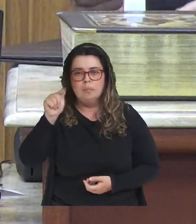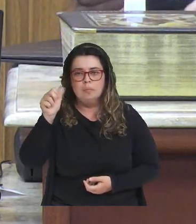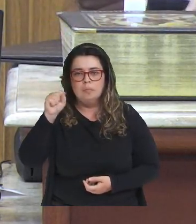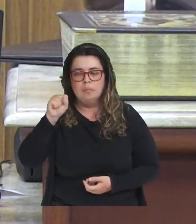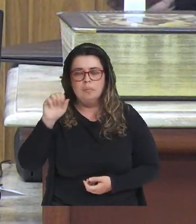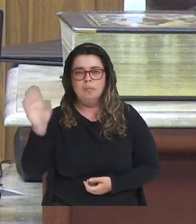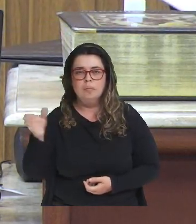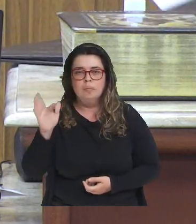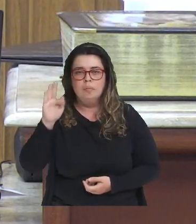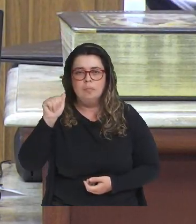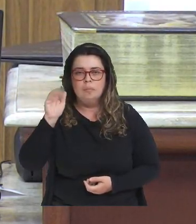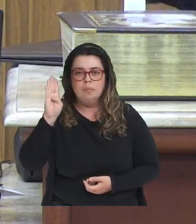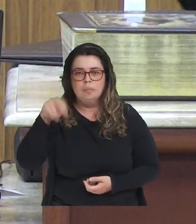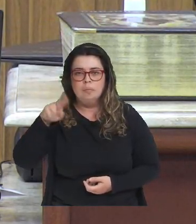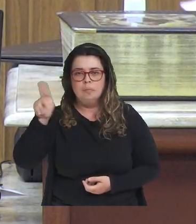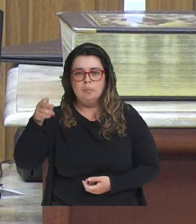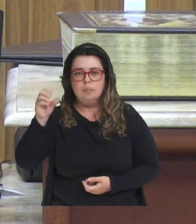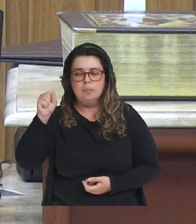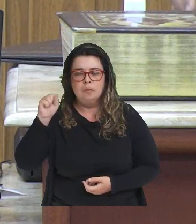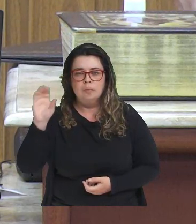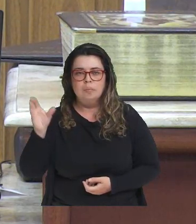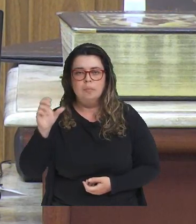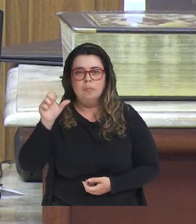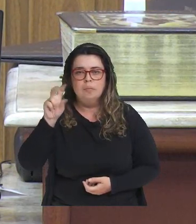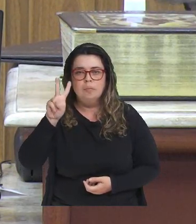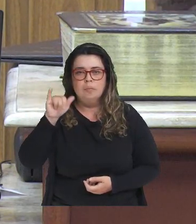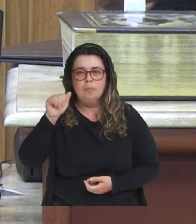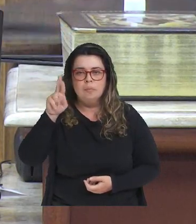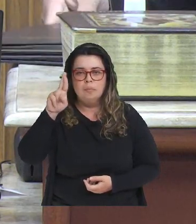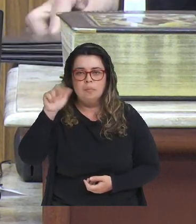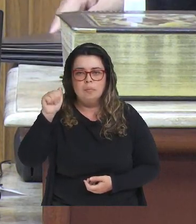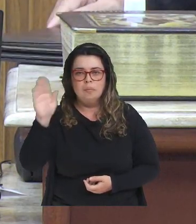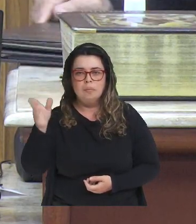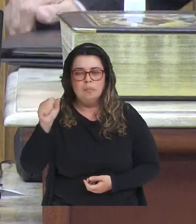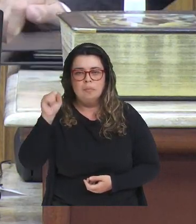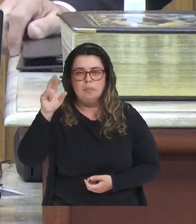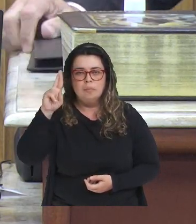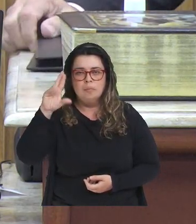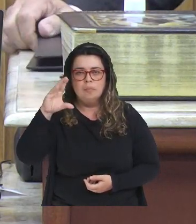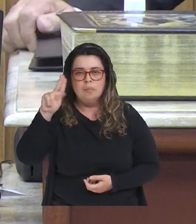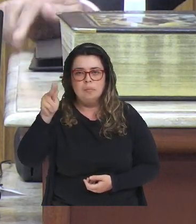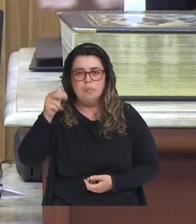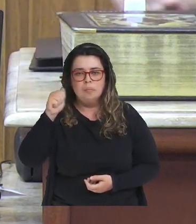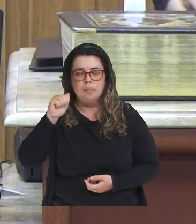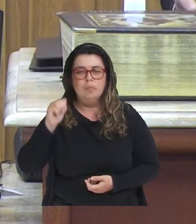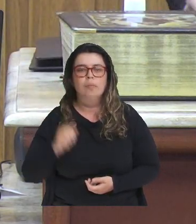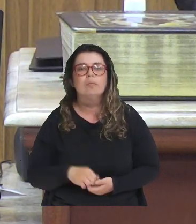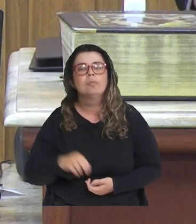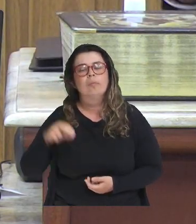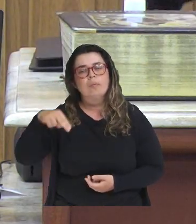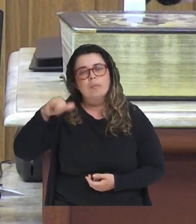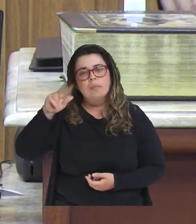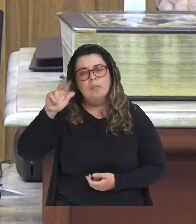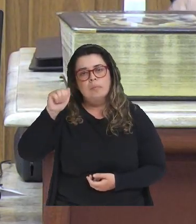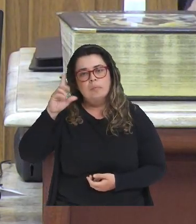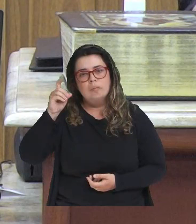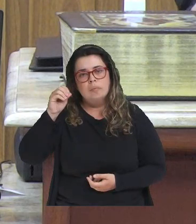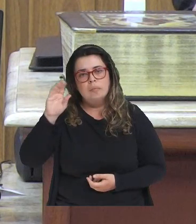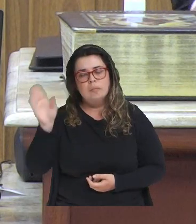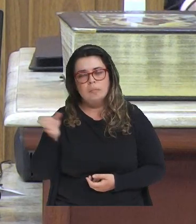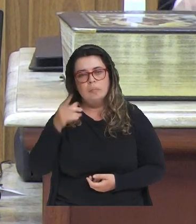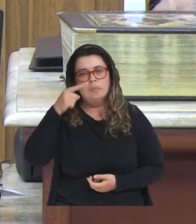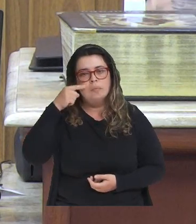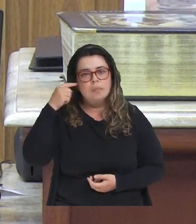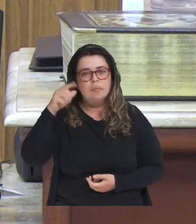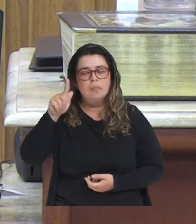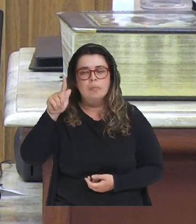Nunes, Fernando Sirkia, Fernando Vieira, Jonas Campos, Edson de Souza, Nivaldo dos Santos, Luiz Antônio Ramon, Dionísio de Gênova, Vinícius